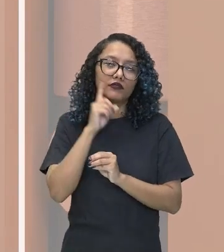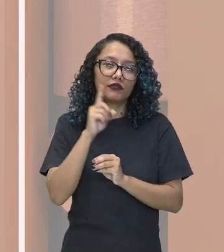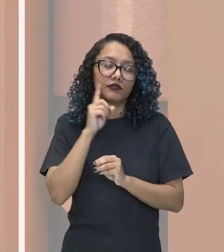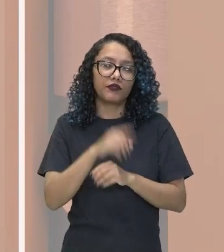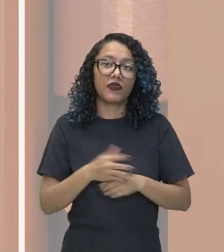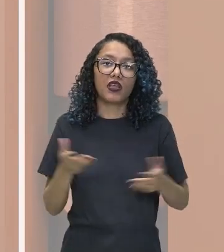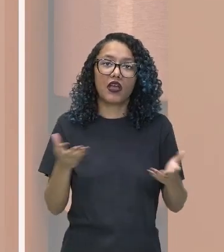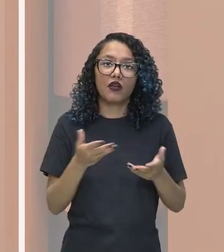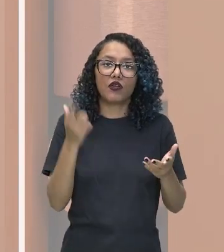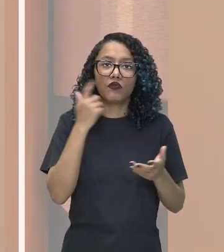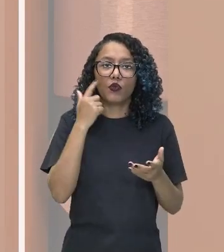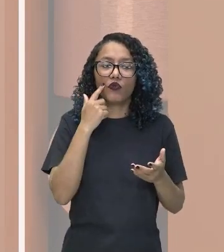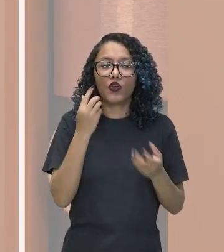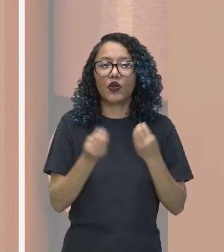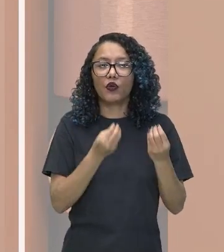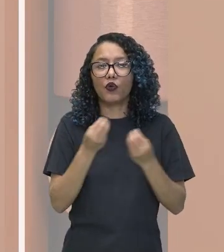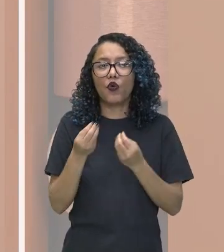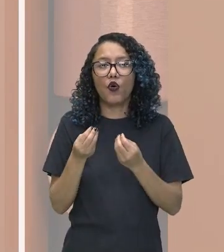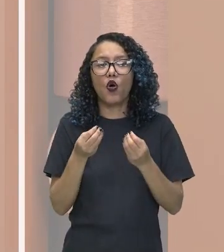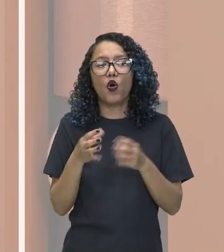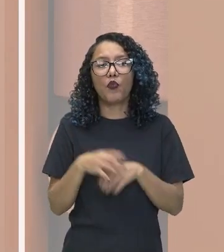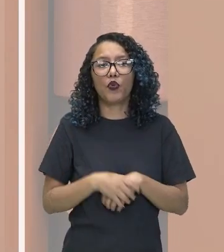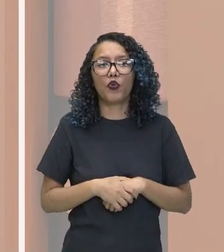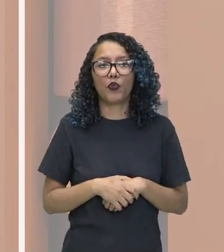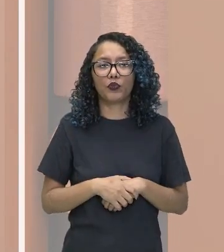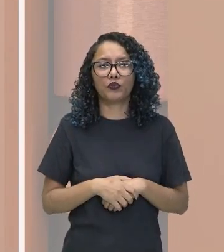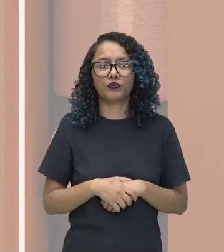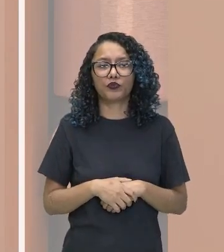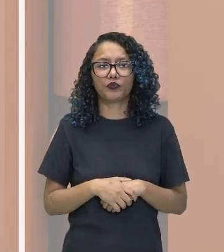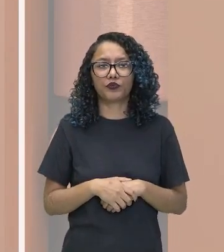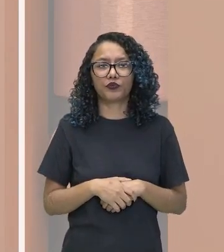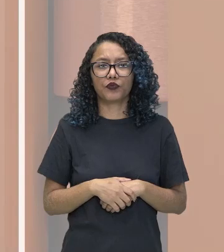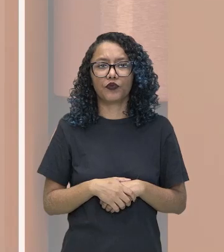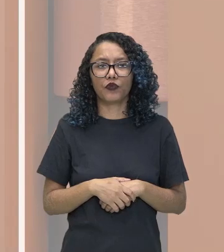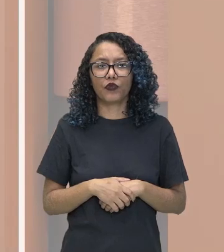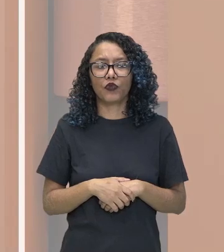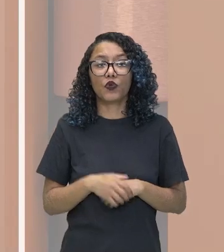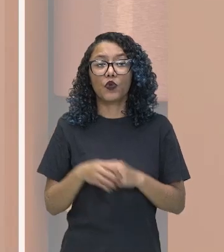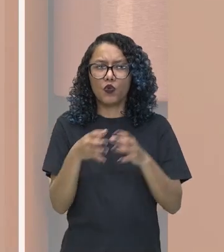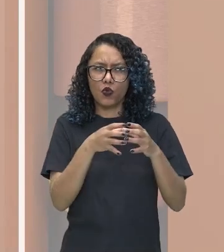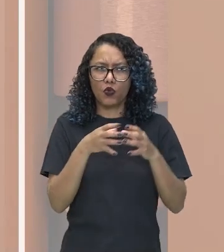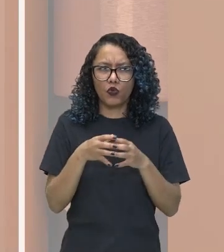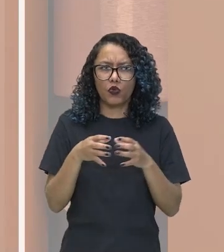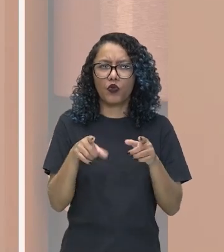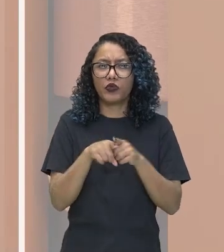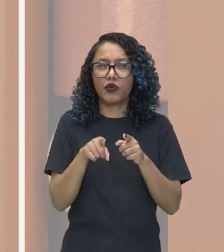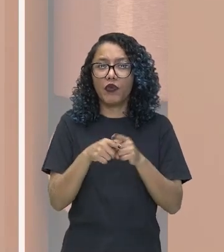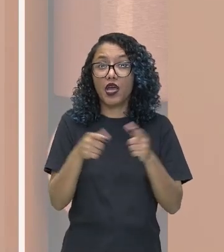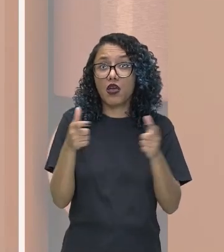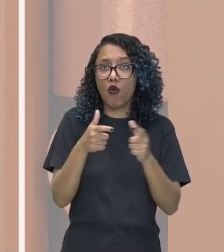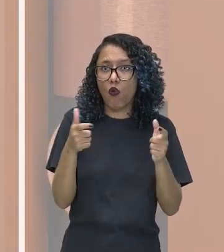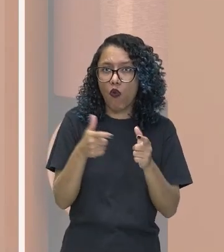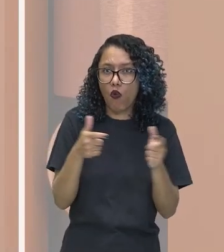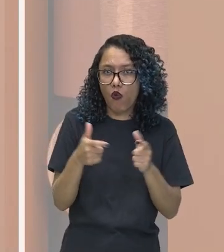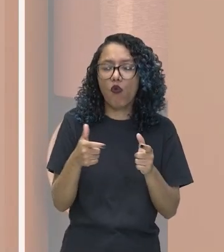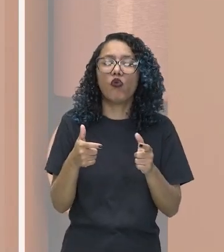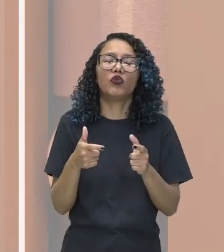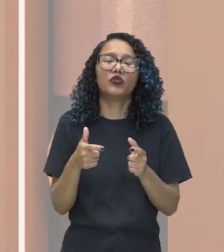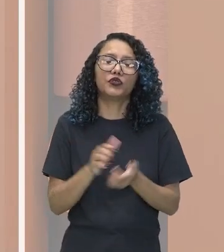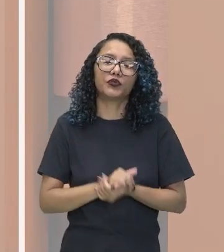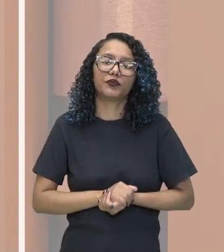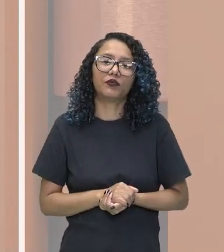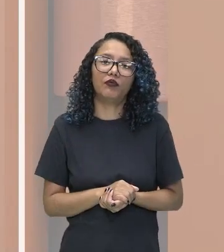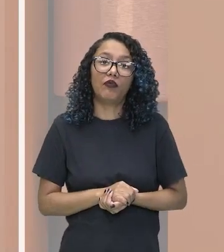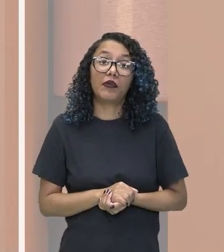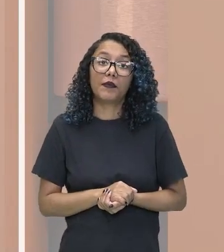compõe, quais são os grupos que propõem estão ali compondo, aonde eles estão concentrados, ok? E a gente vai